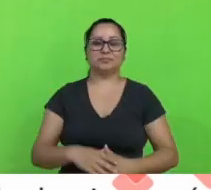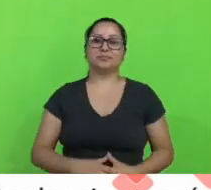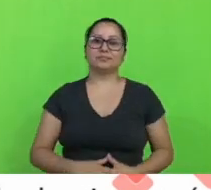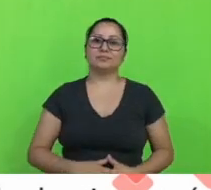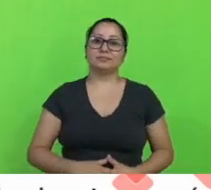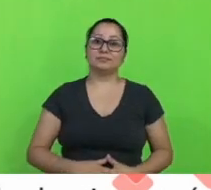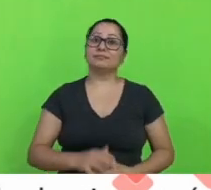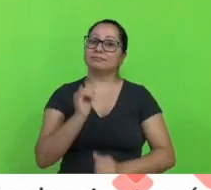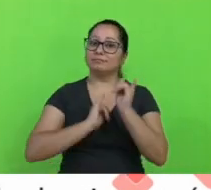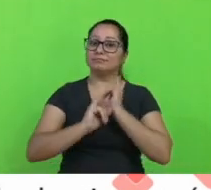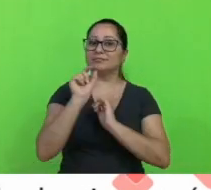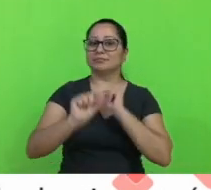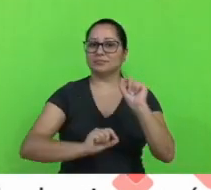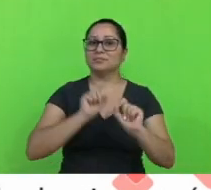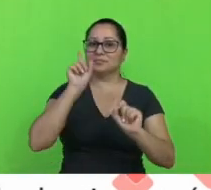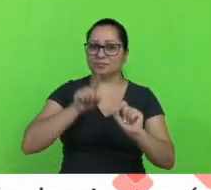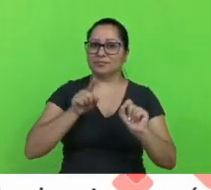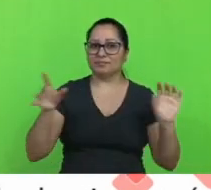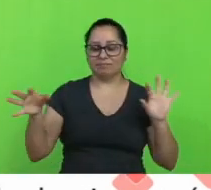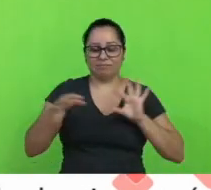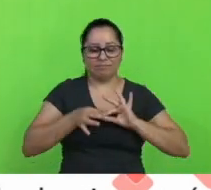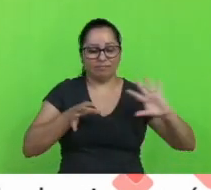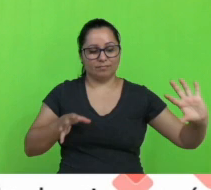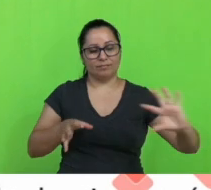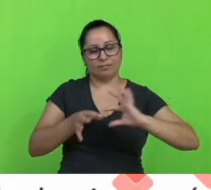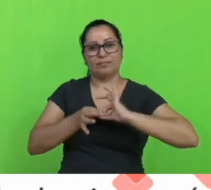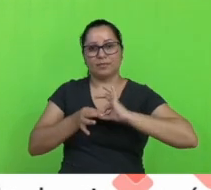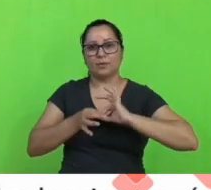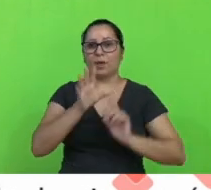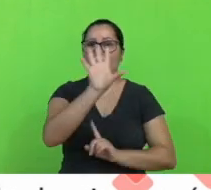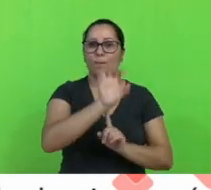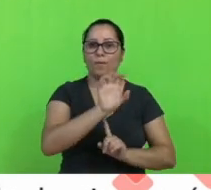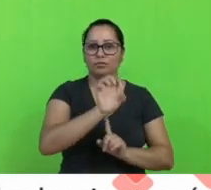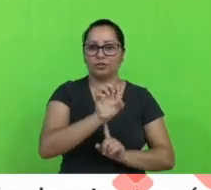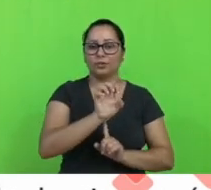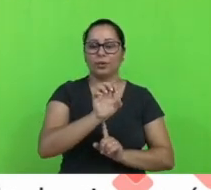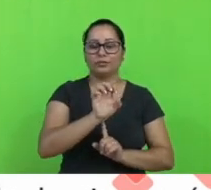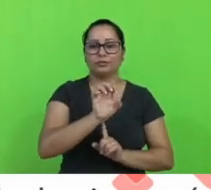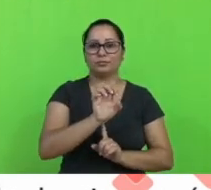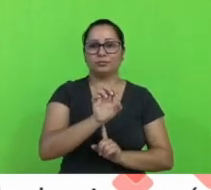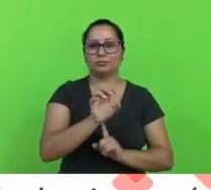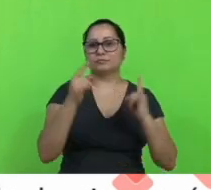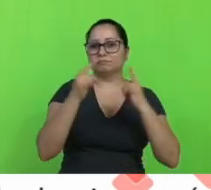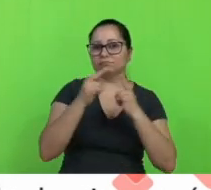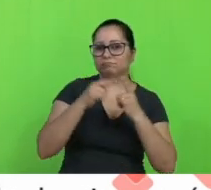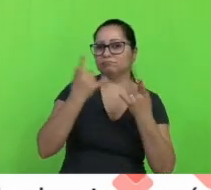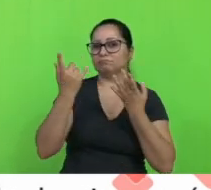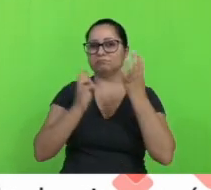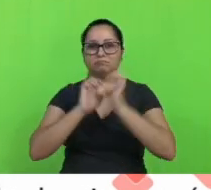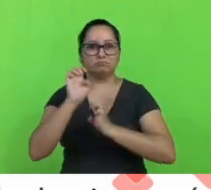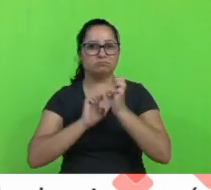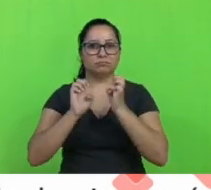diante. Então, a internet nada mais é do que a interconexão de roteadores